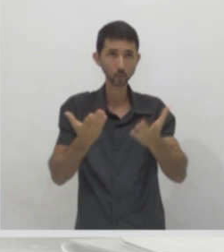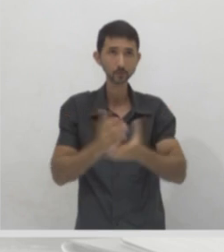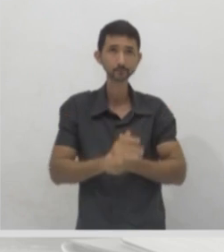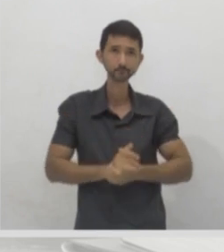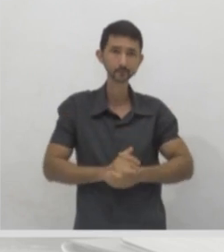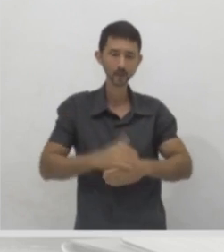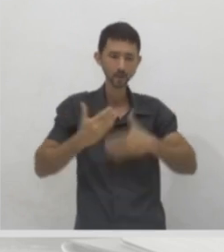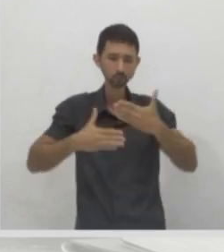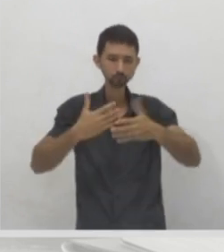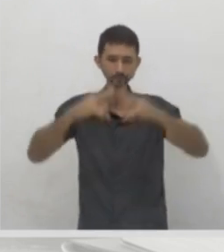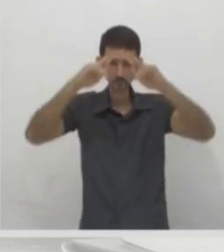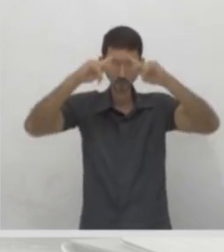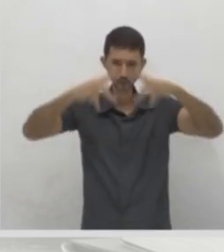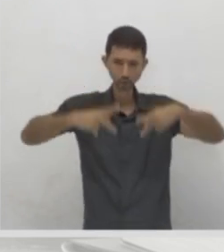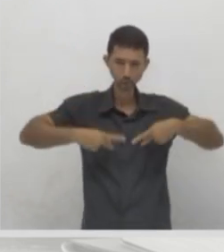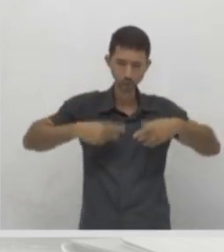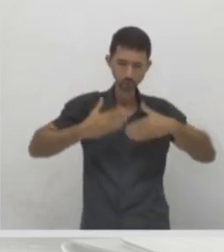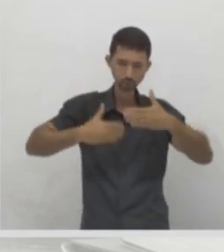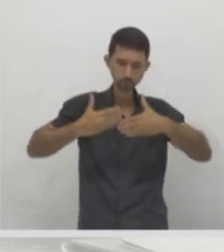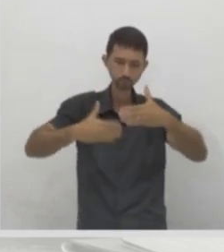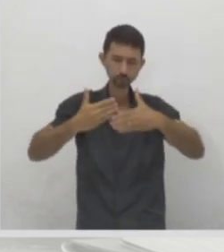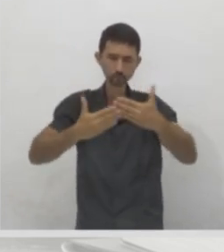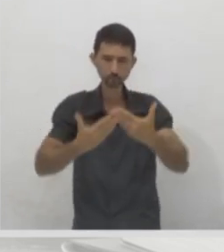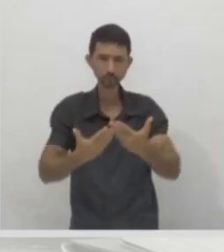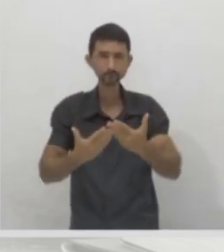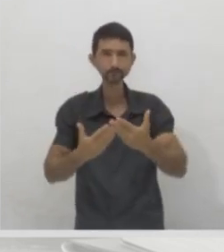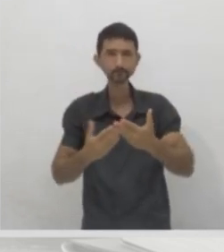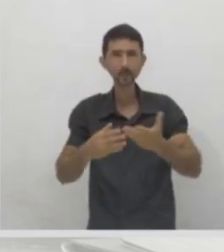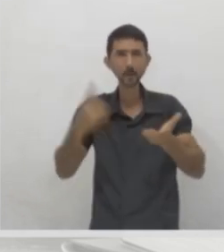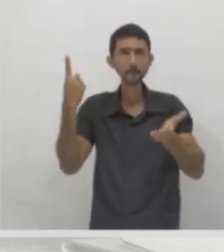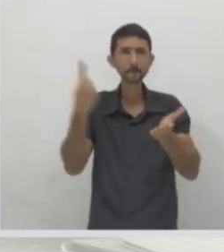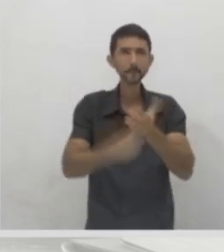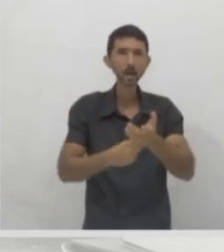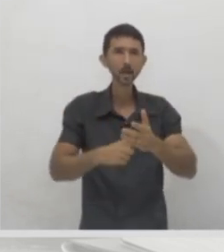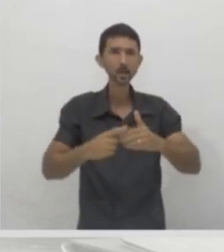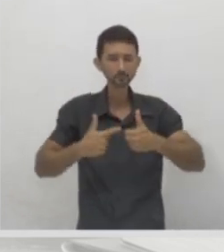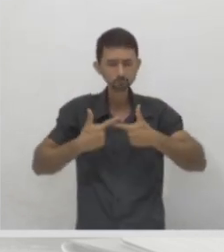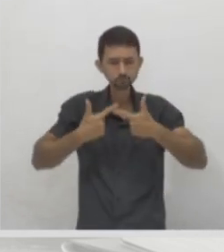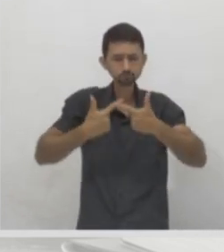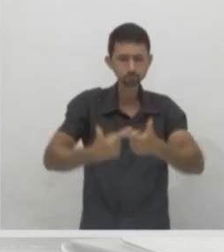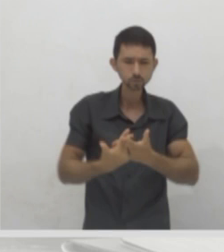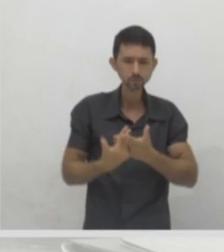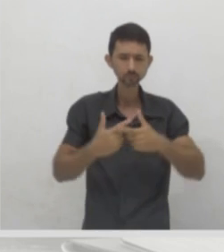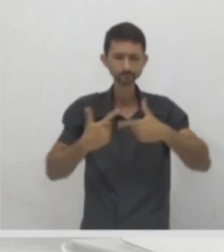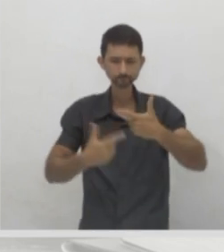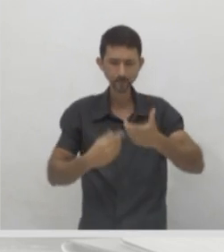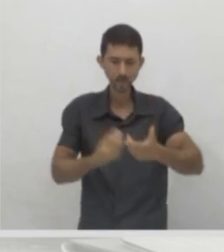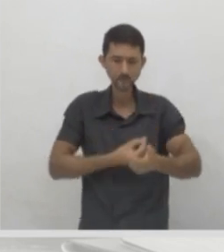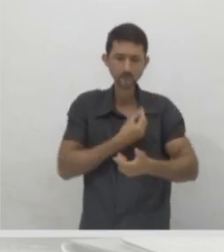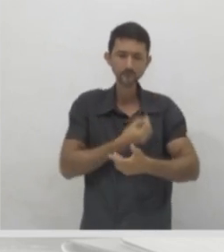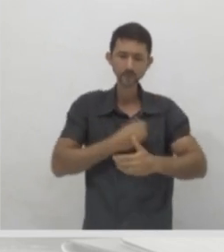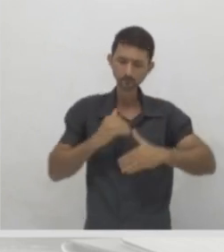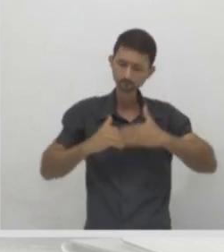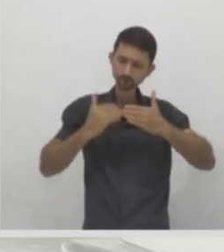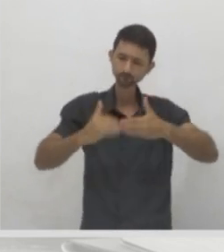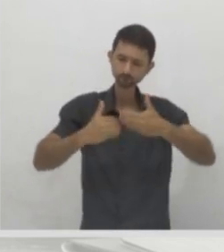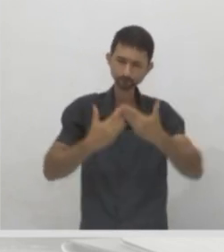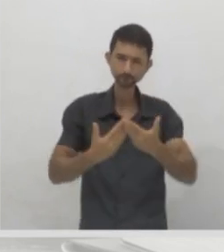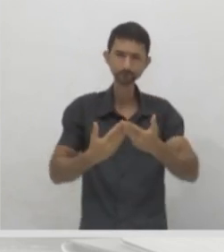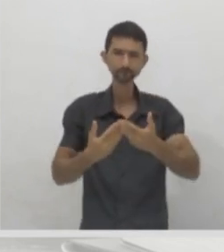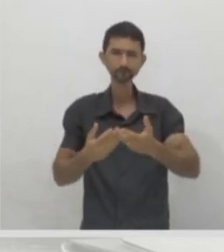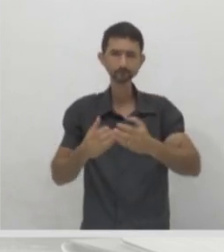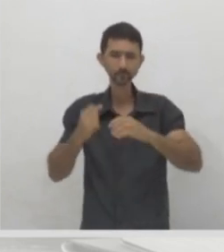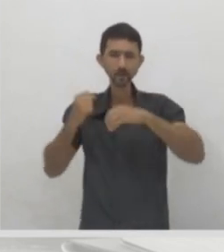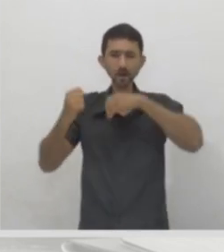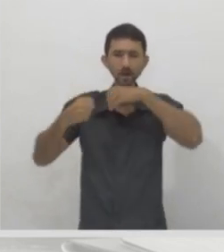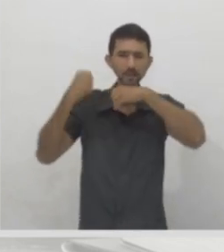A trajetória dos seres humanos primitivos foi marcada por uma luta incessante para poder sobreviver. Da caça,